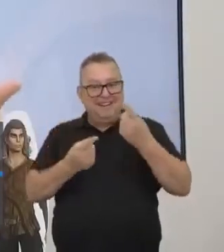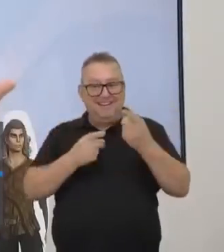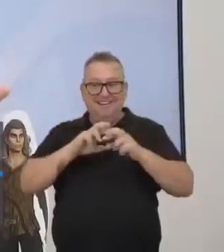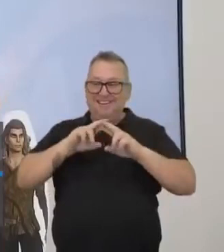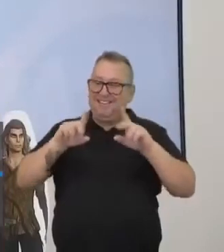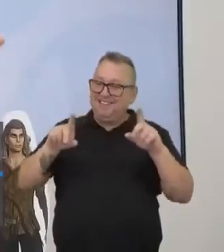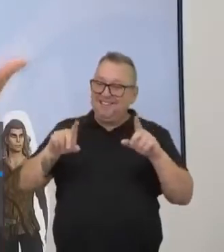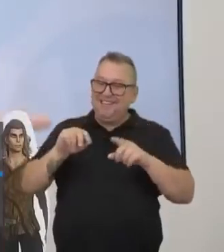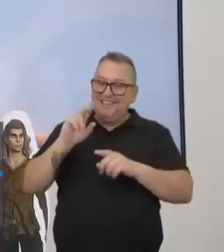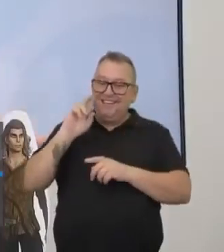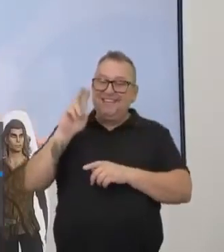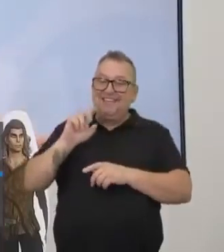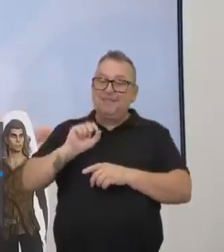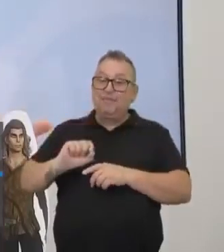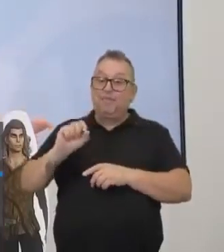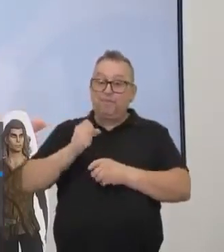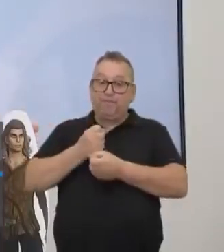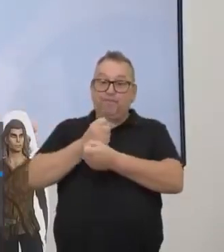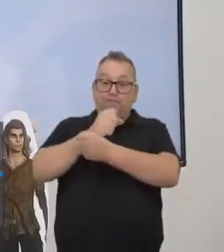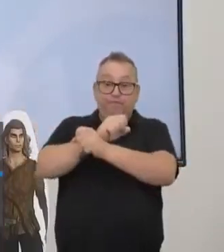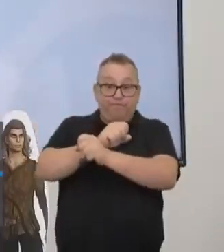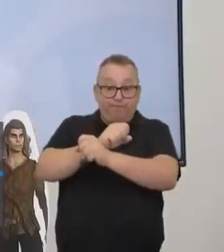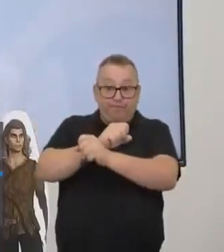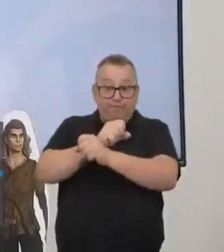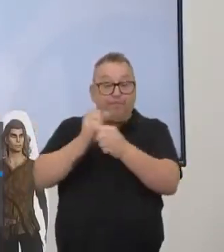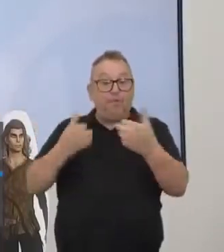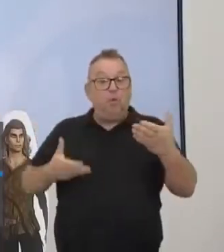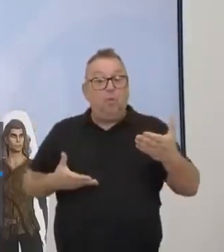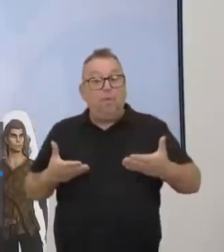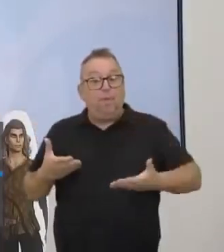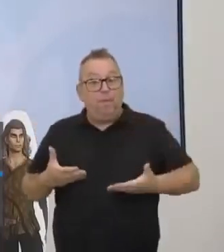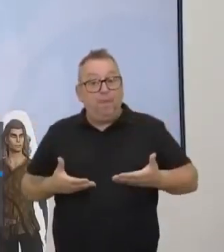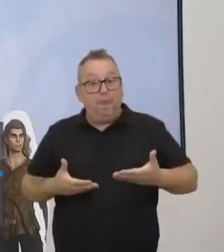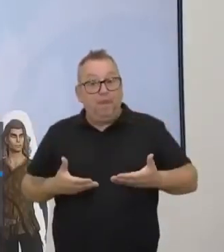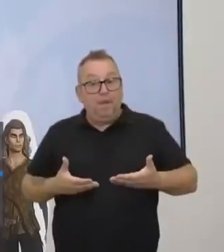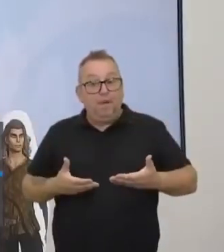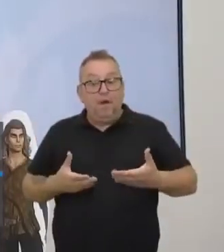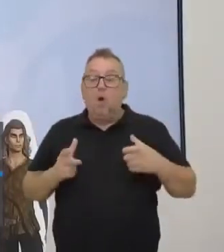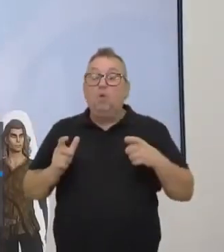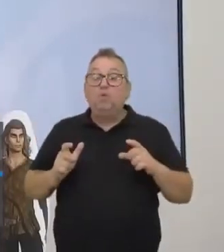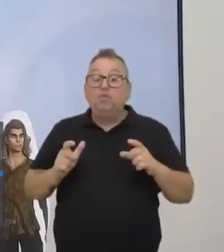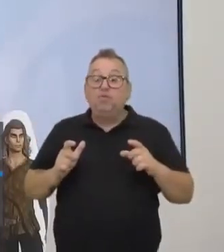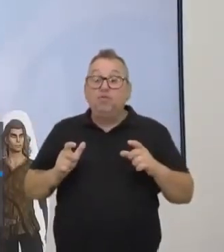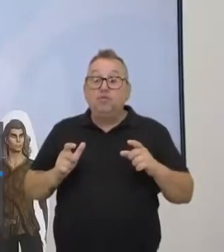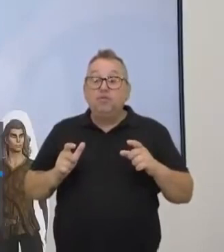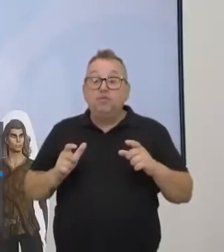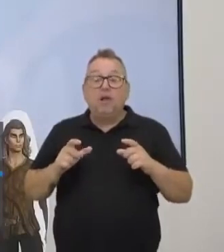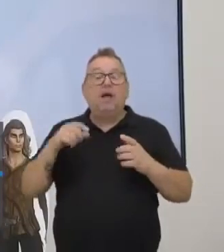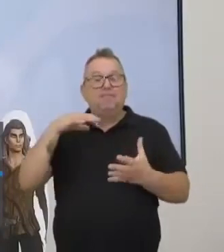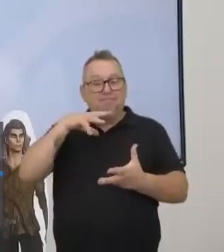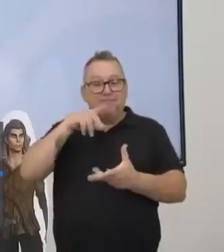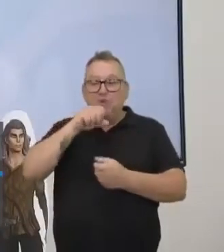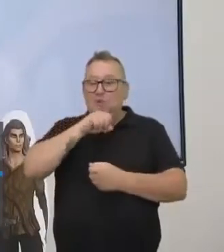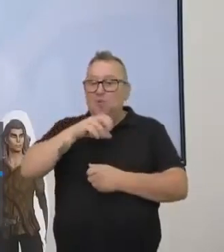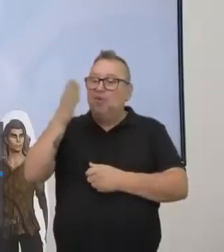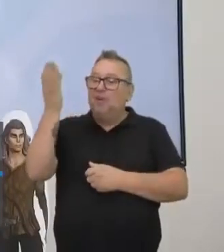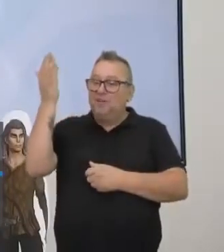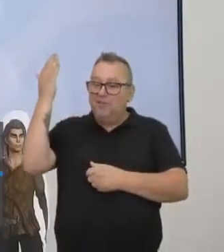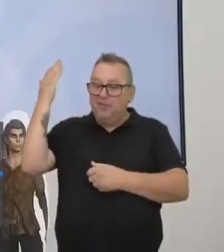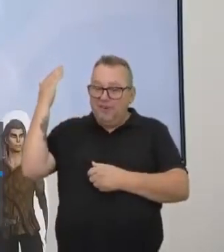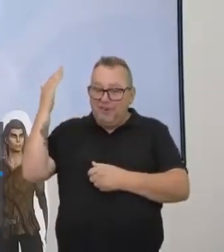vamos diferenciar? Escravidão e servidão. Onde? No mundo antigo, né? Na passagem do